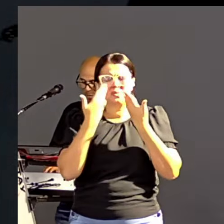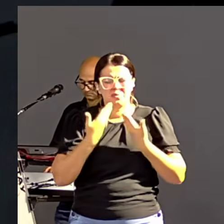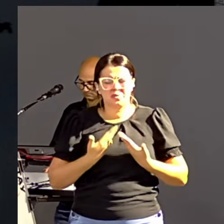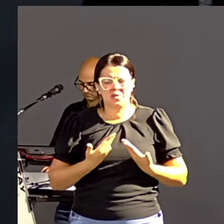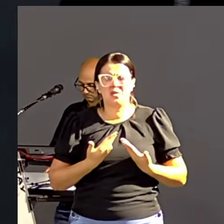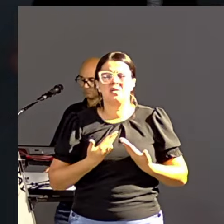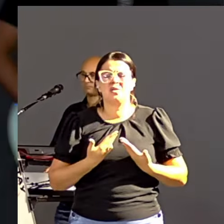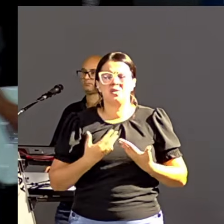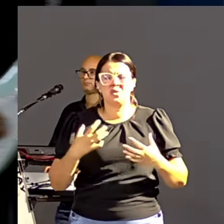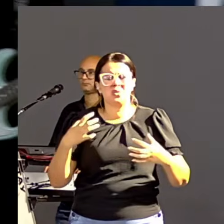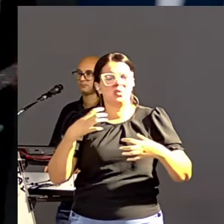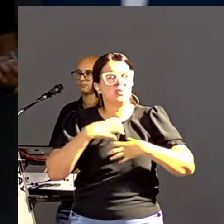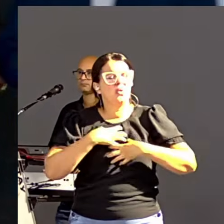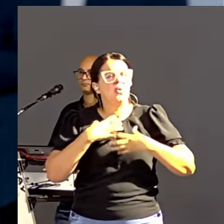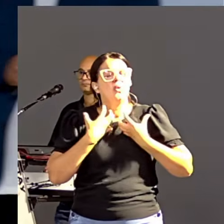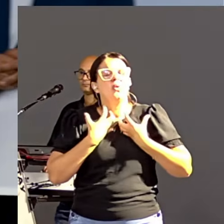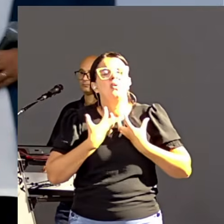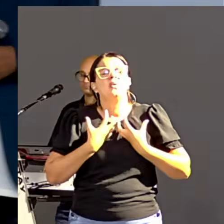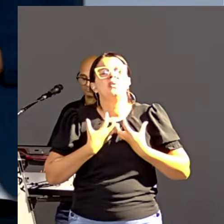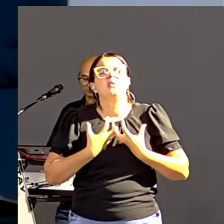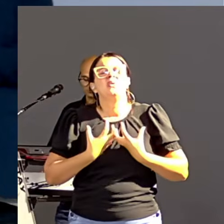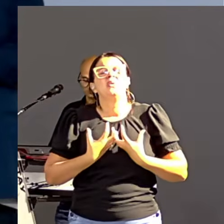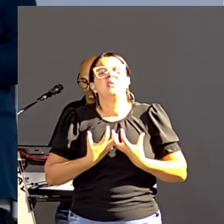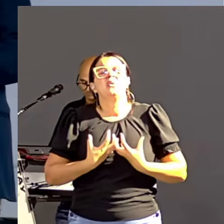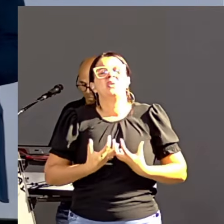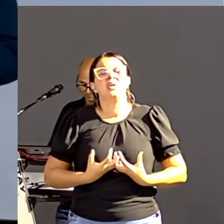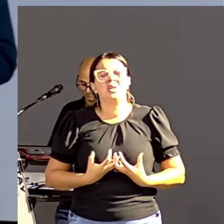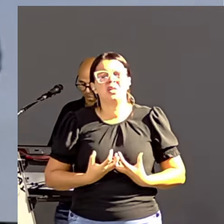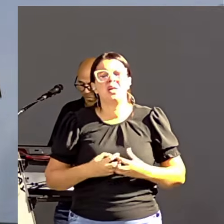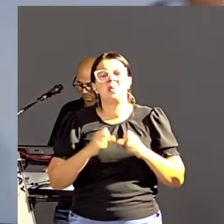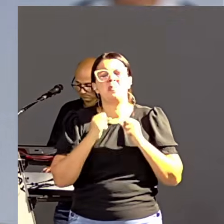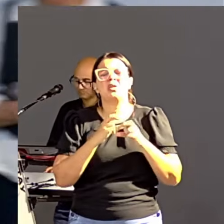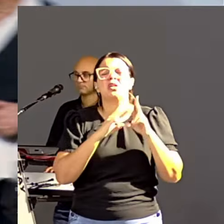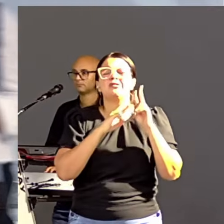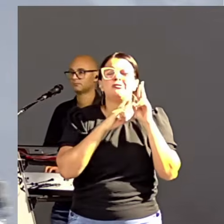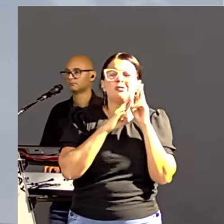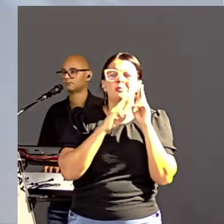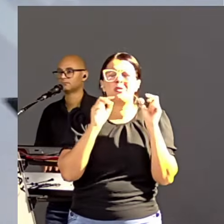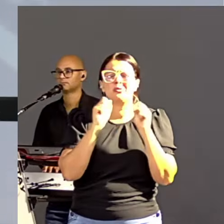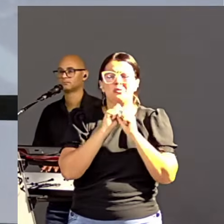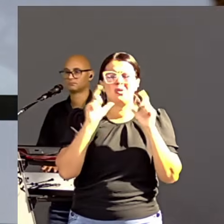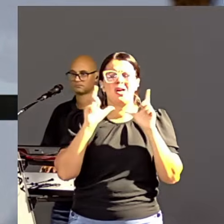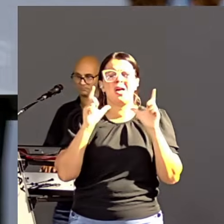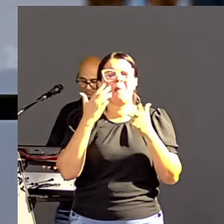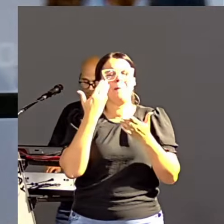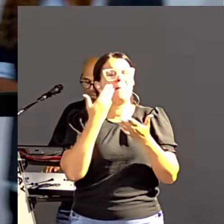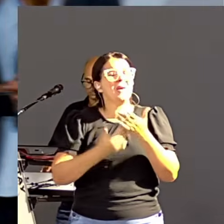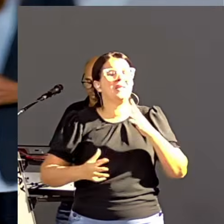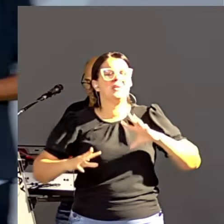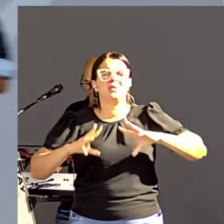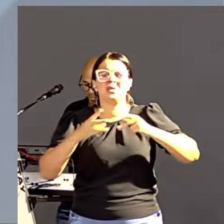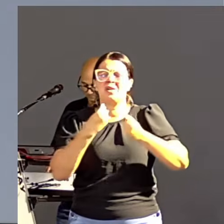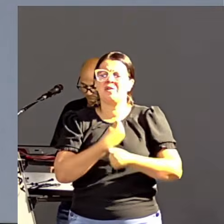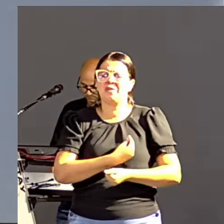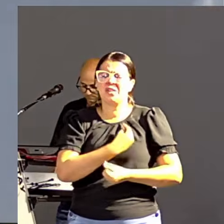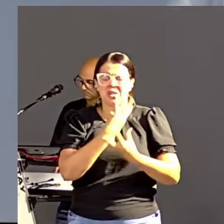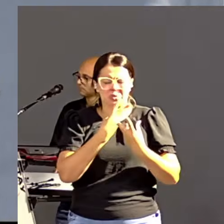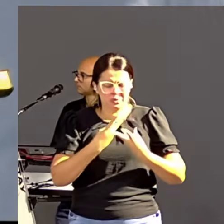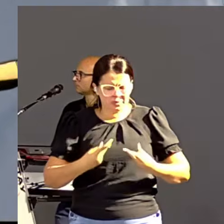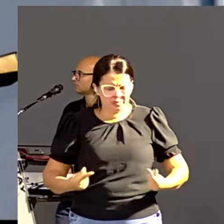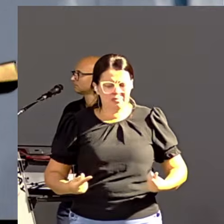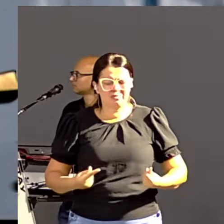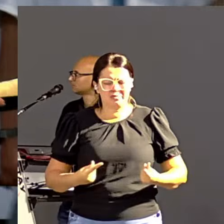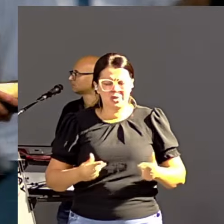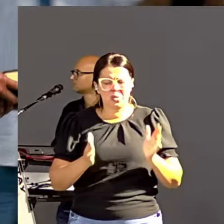um estágio de cansaço tal, onde essa pessoa caia no sono, quando se desperte, perdeu tudo. Perdeu